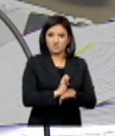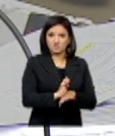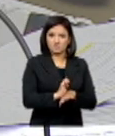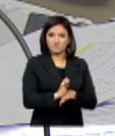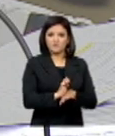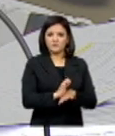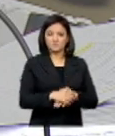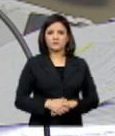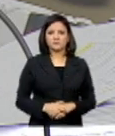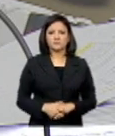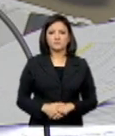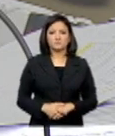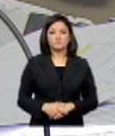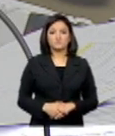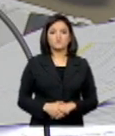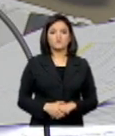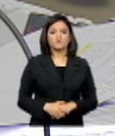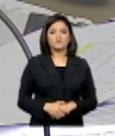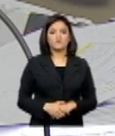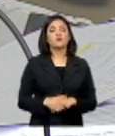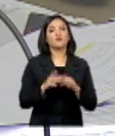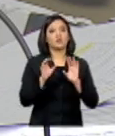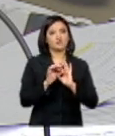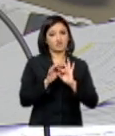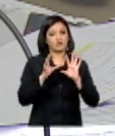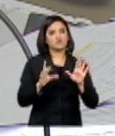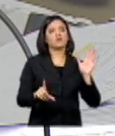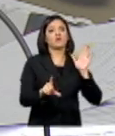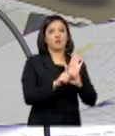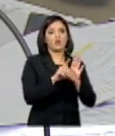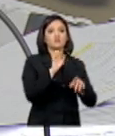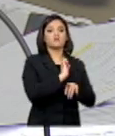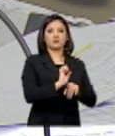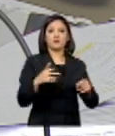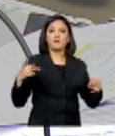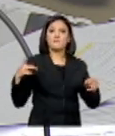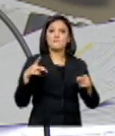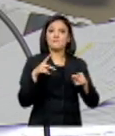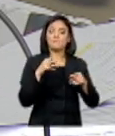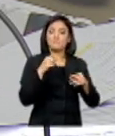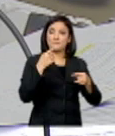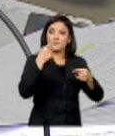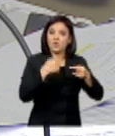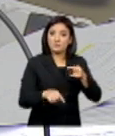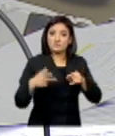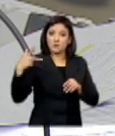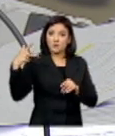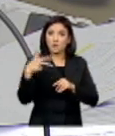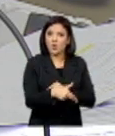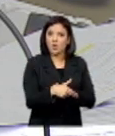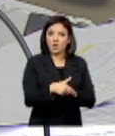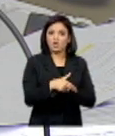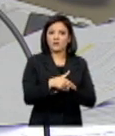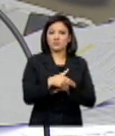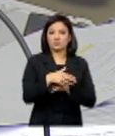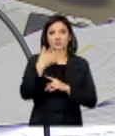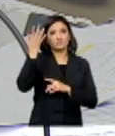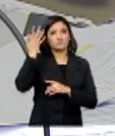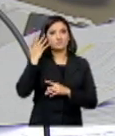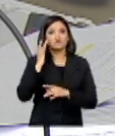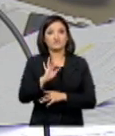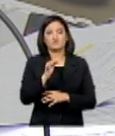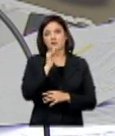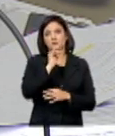proibição permitiu a proibição por lei estadual do corte em alguns dias sábado